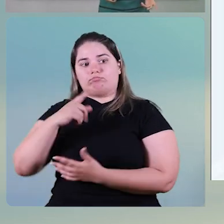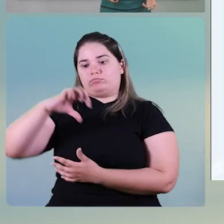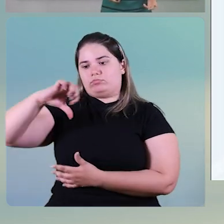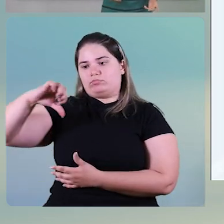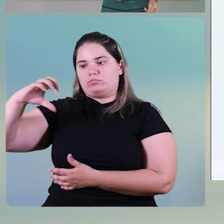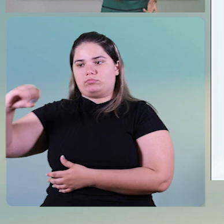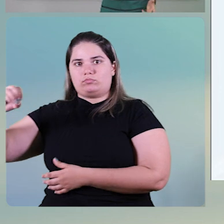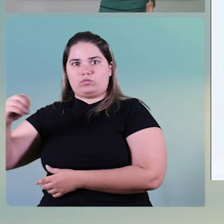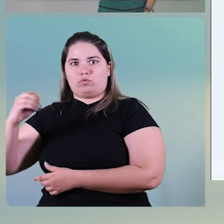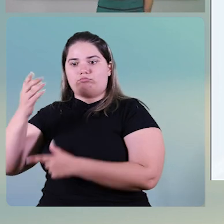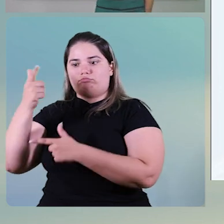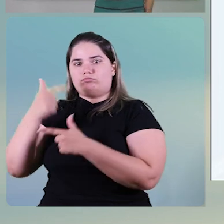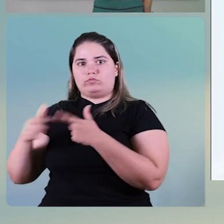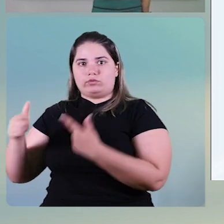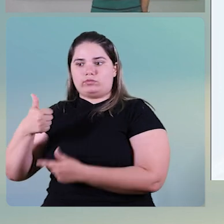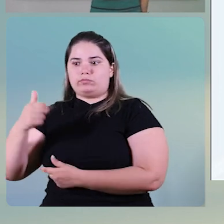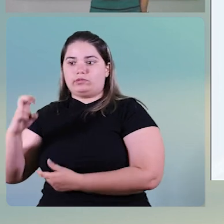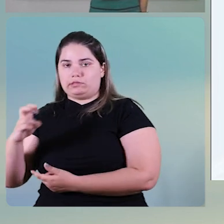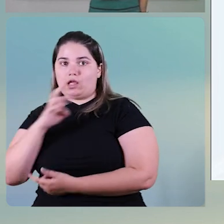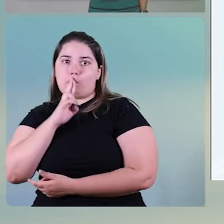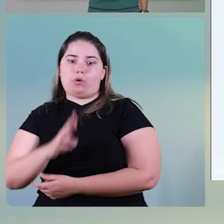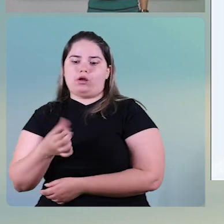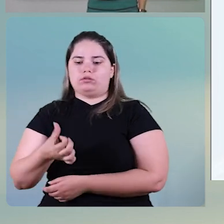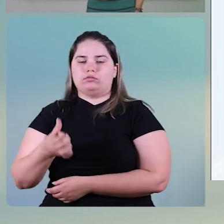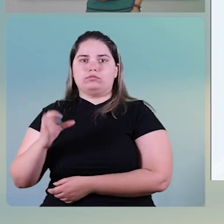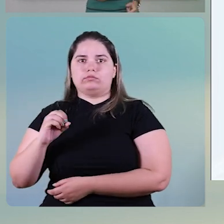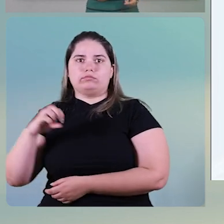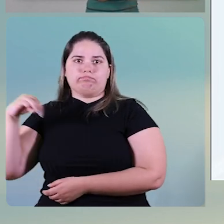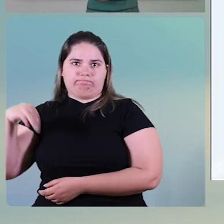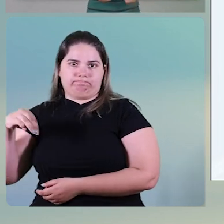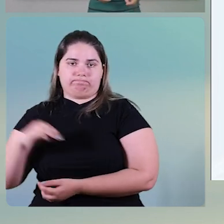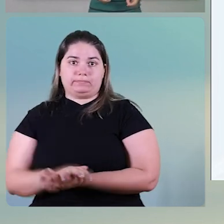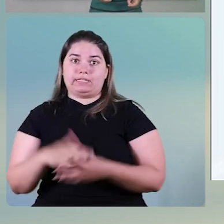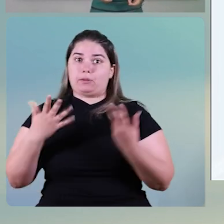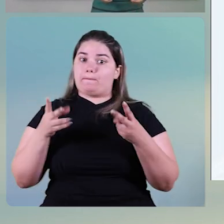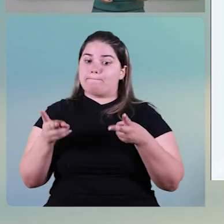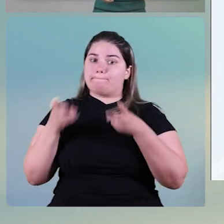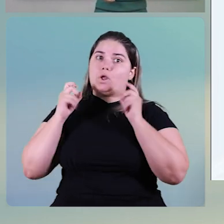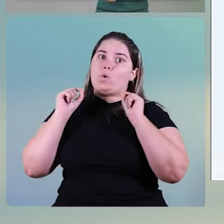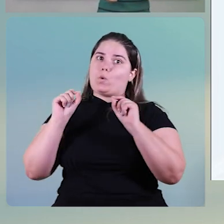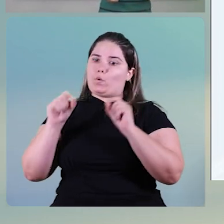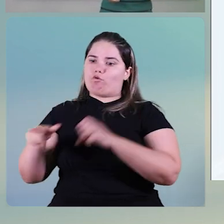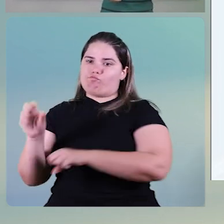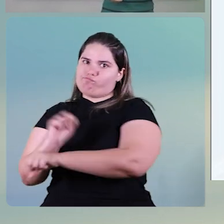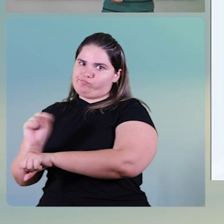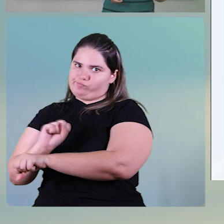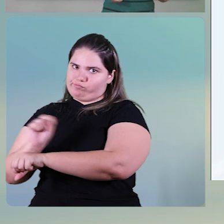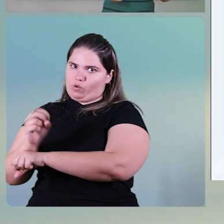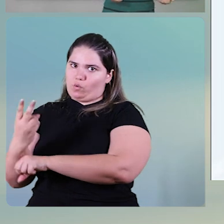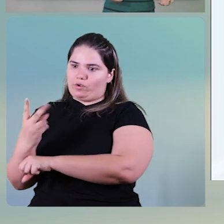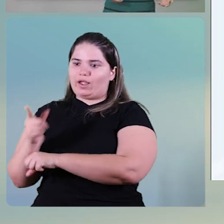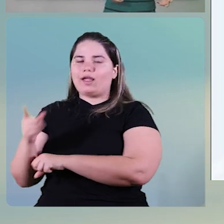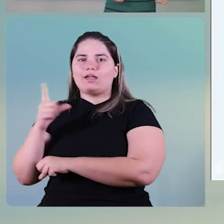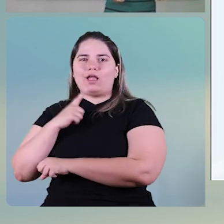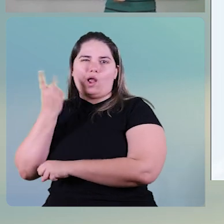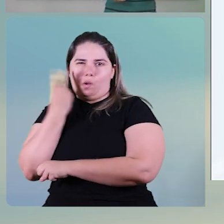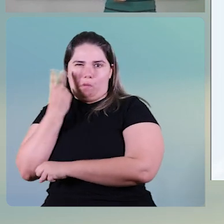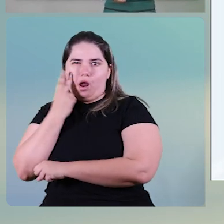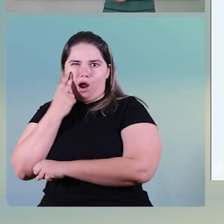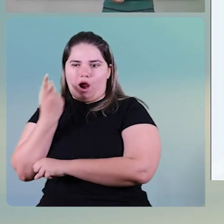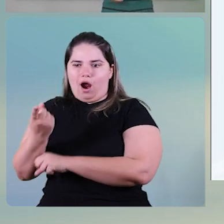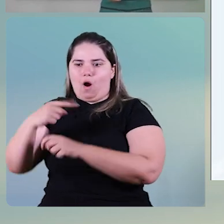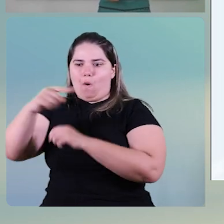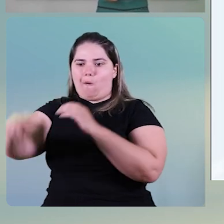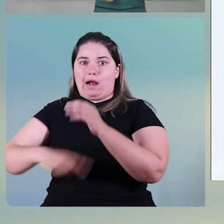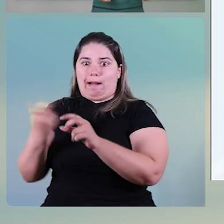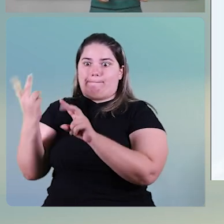15, que vai dar 60 metros. Então perceba que o carro 2, que usa o freio comum, onde as